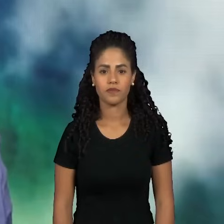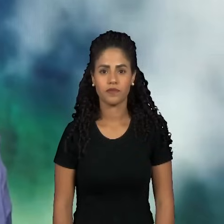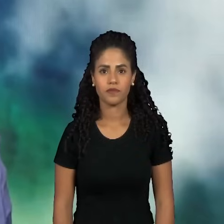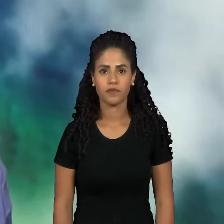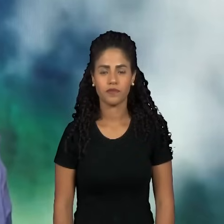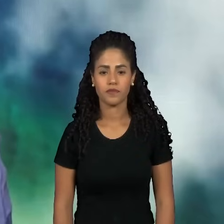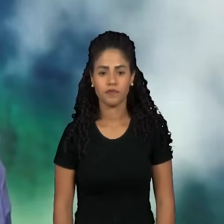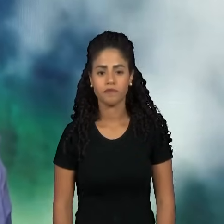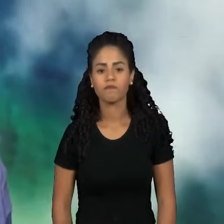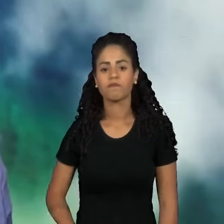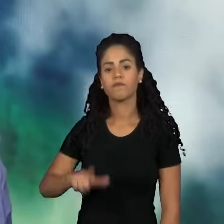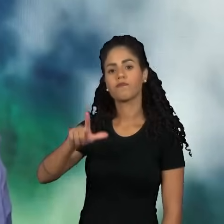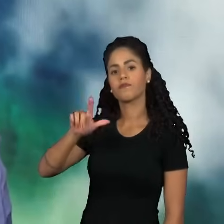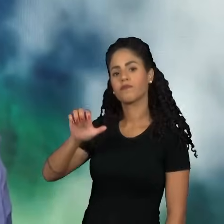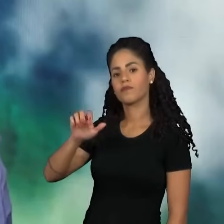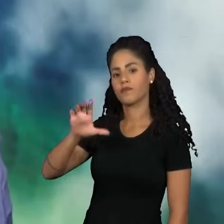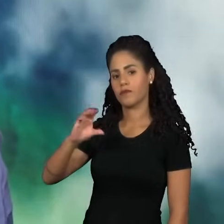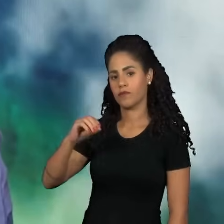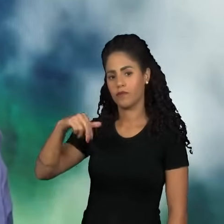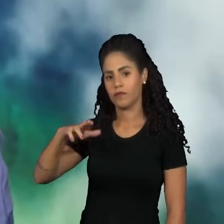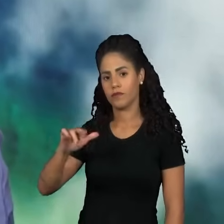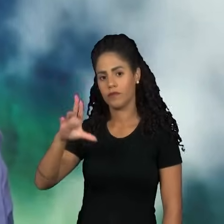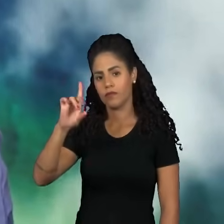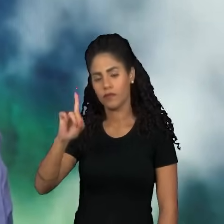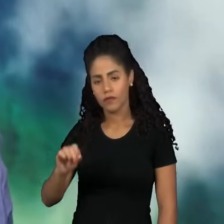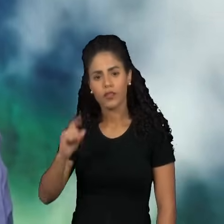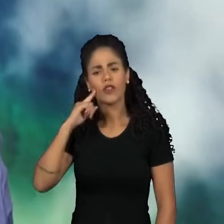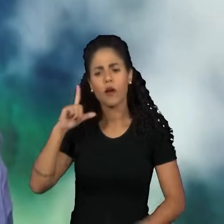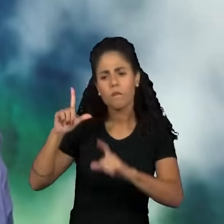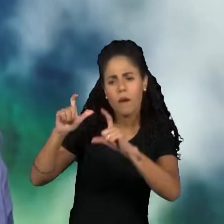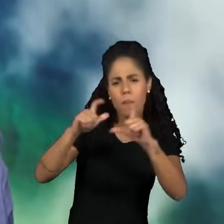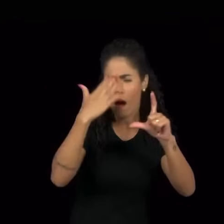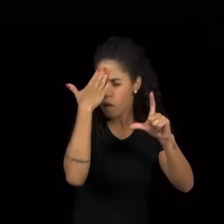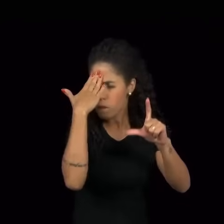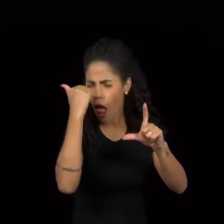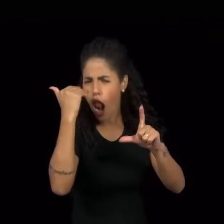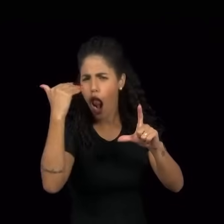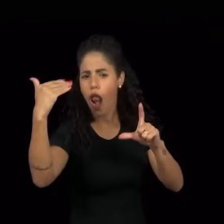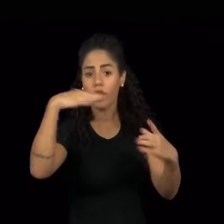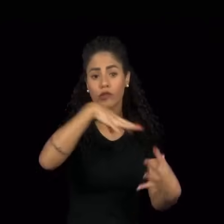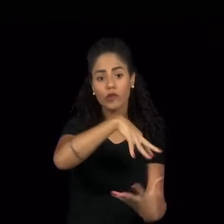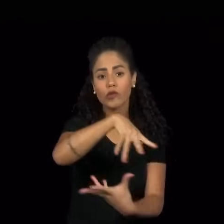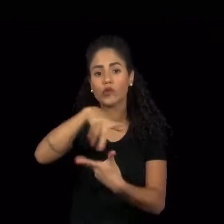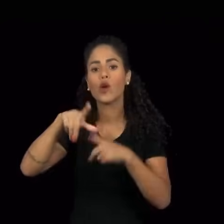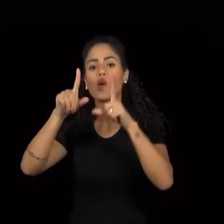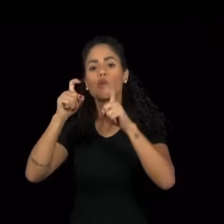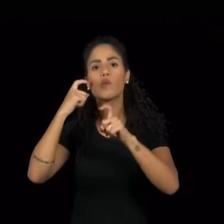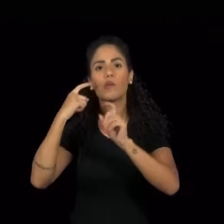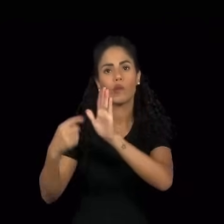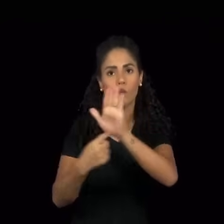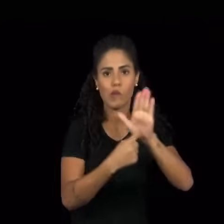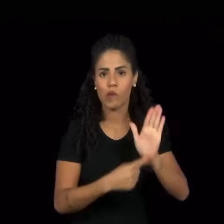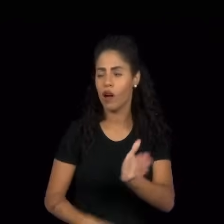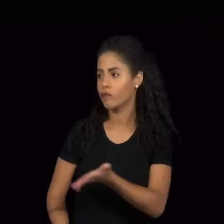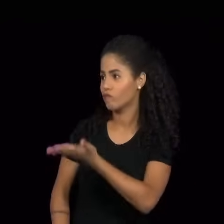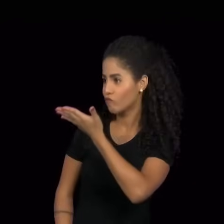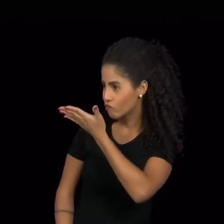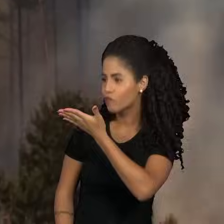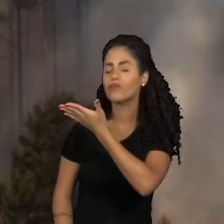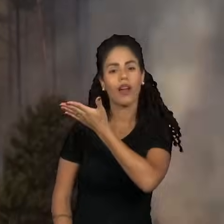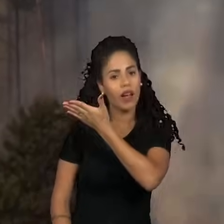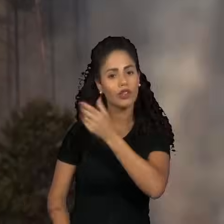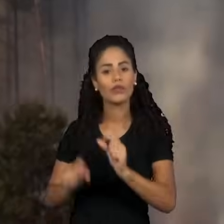Jean Arthus Bertrand, um dos mais respeitados fotógrafos do mundo, fala sobre Legacy, Legado, Nossa